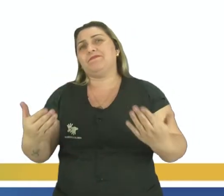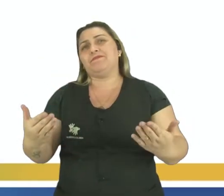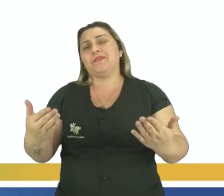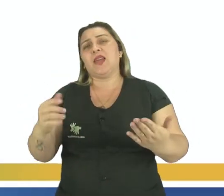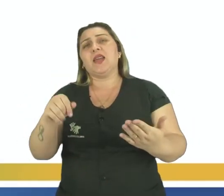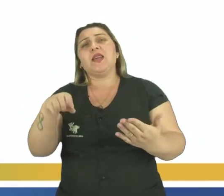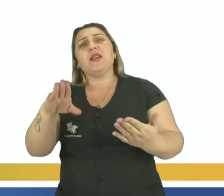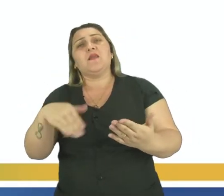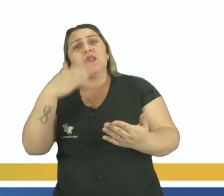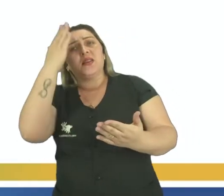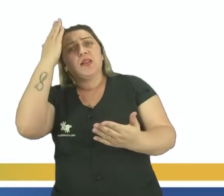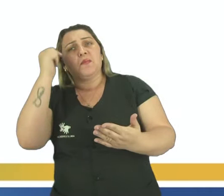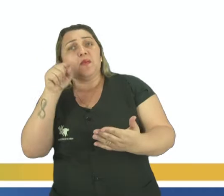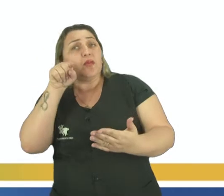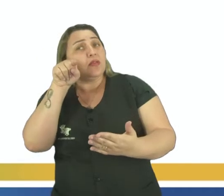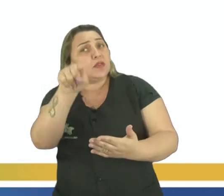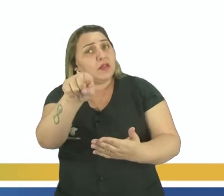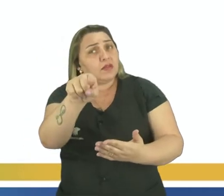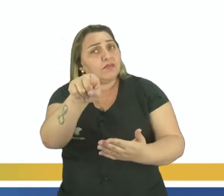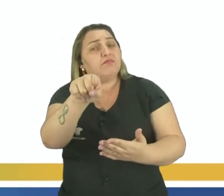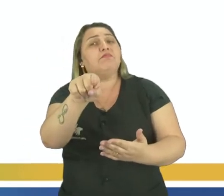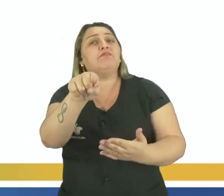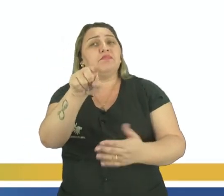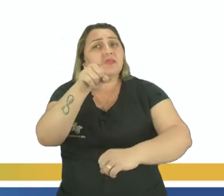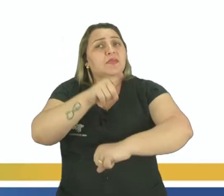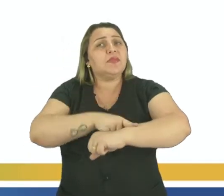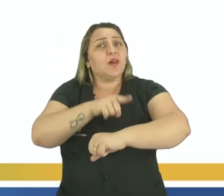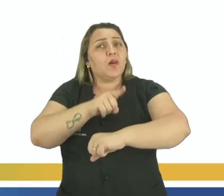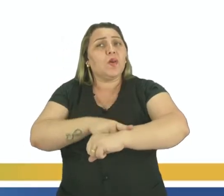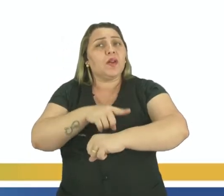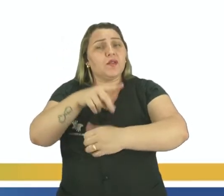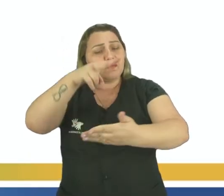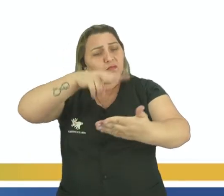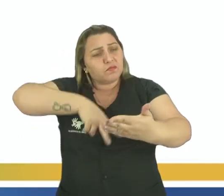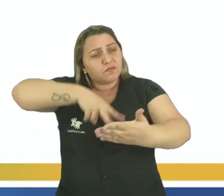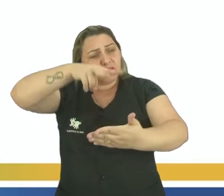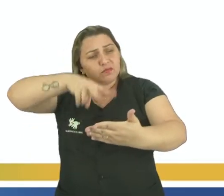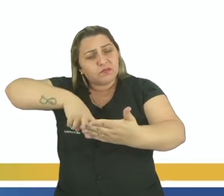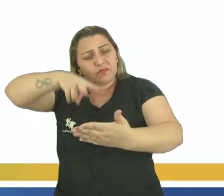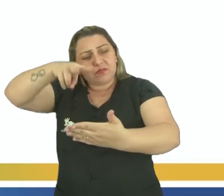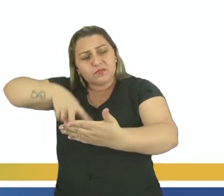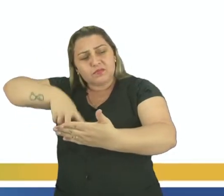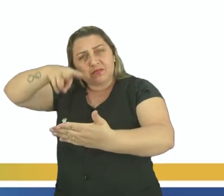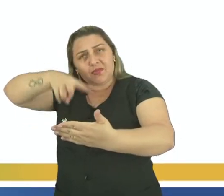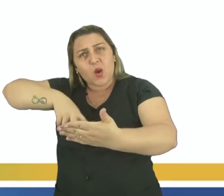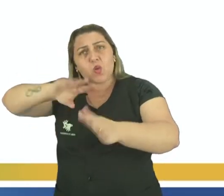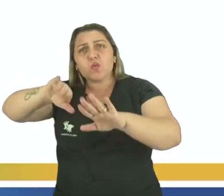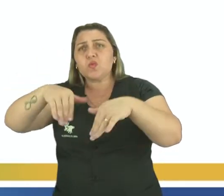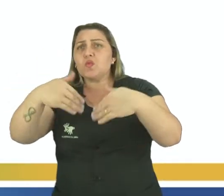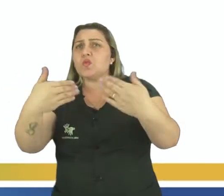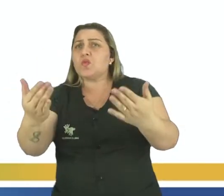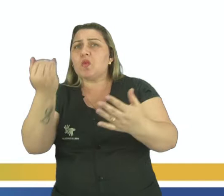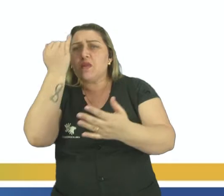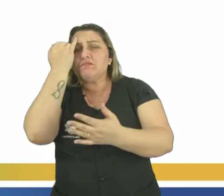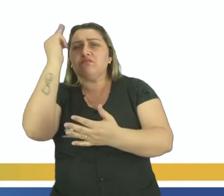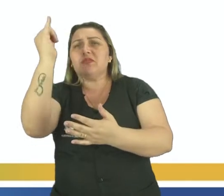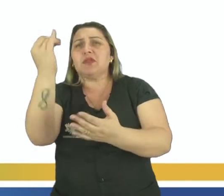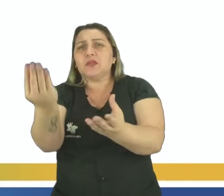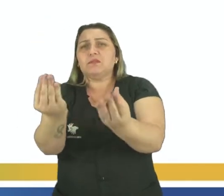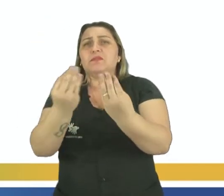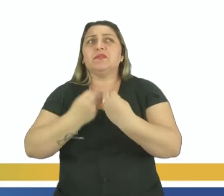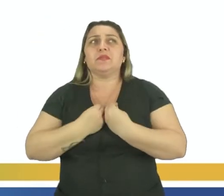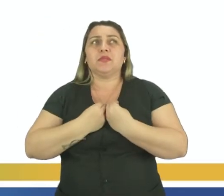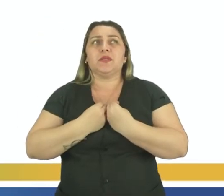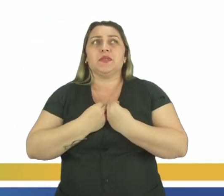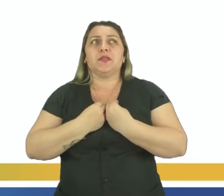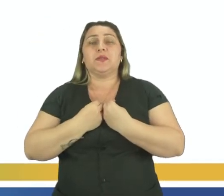quem vai descobrir isso é você na hora que você faz a leitura. Porque qual é a ideia que está me dando aí?